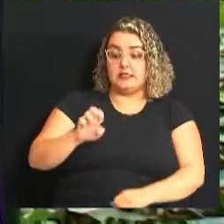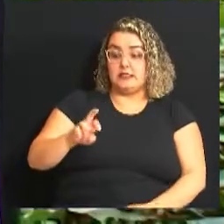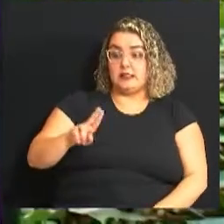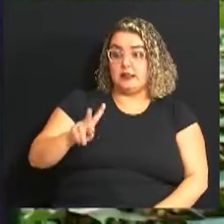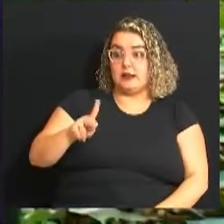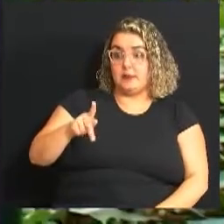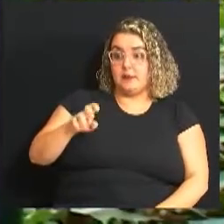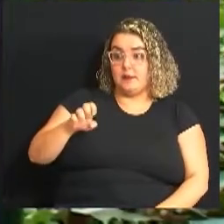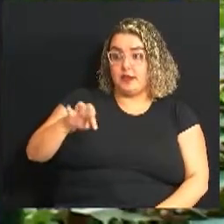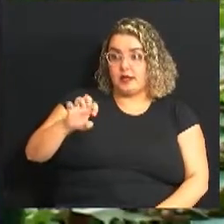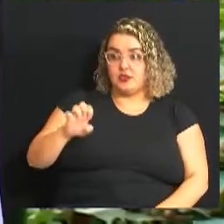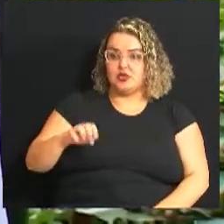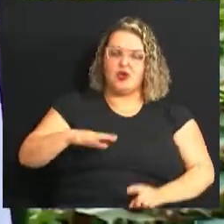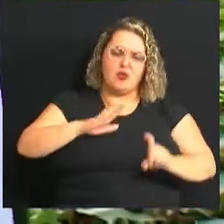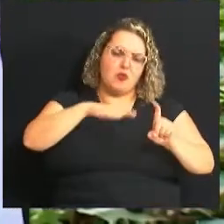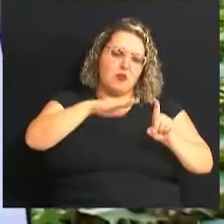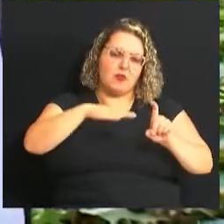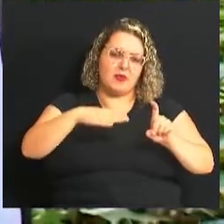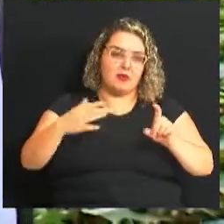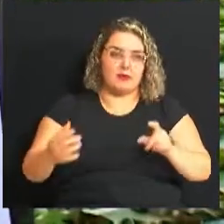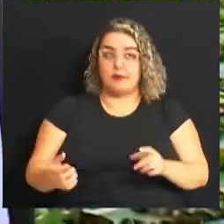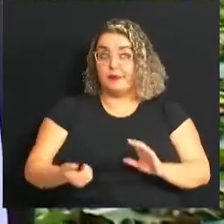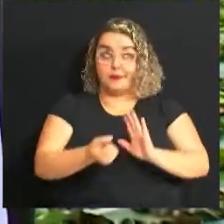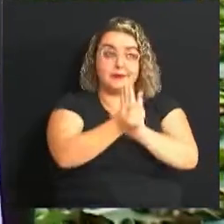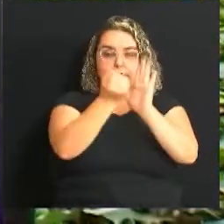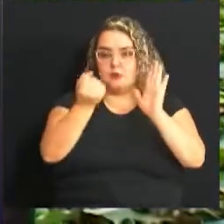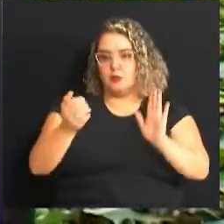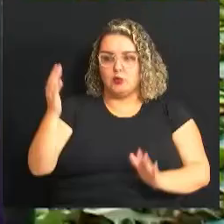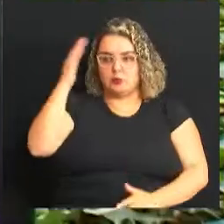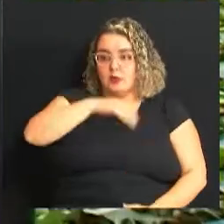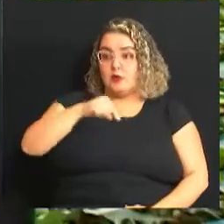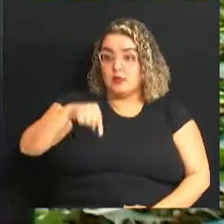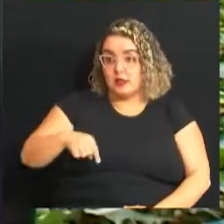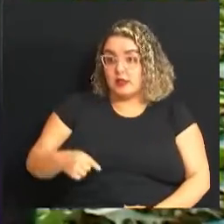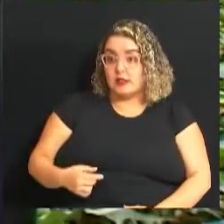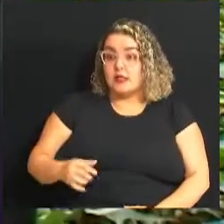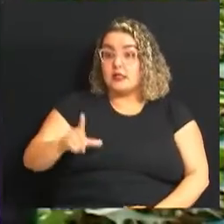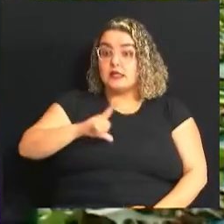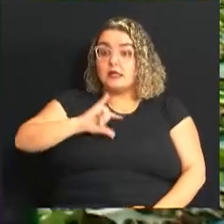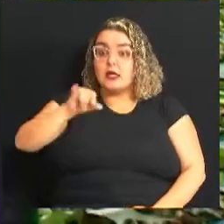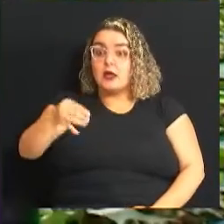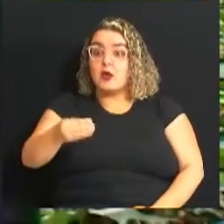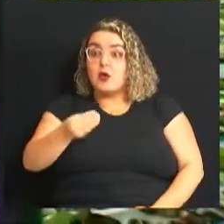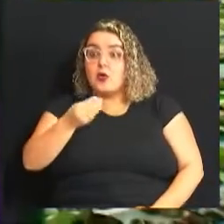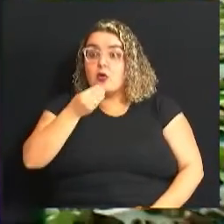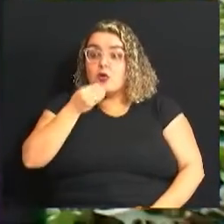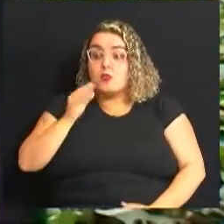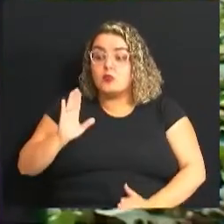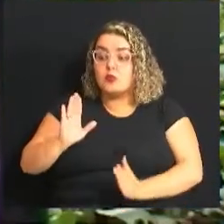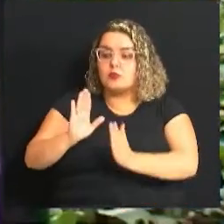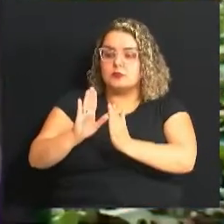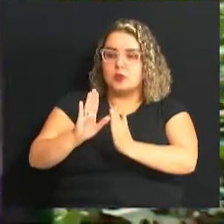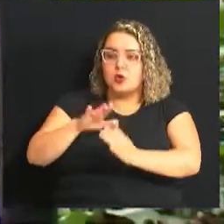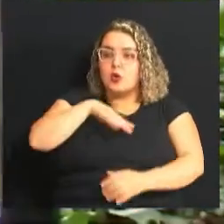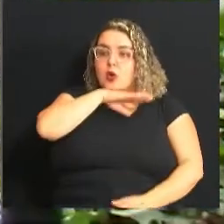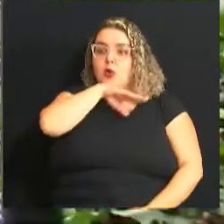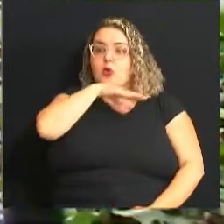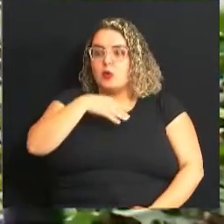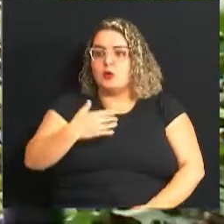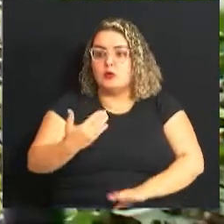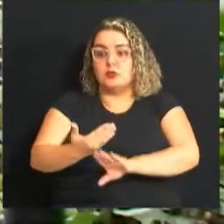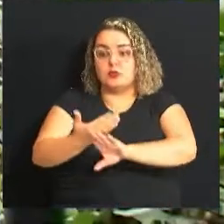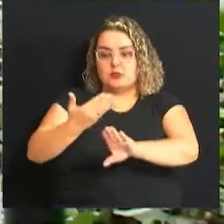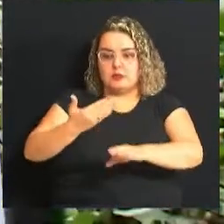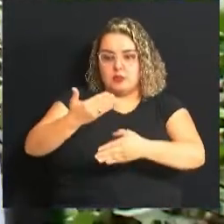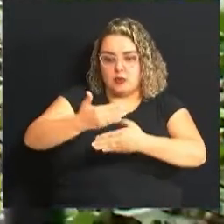mal. E aqui no Butantã, a população, as crianças, têm a oportunidade de ficar frente a frente com o animal, separada por um vidro,